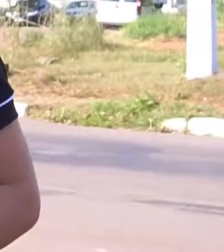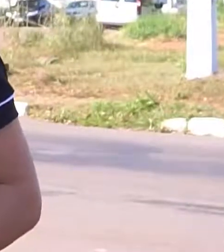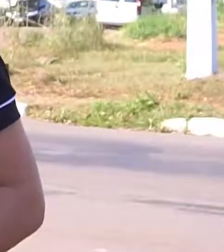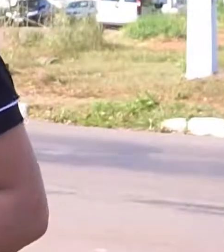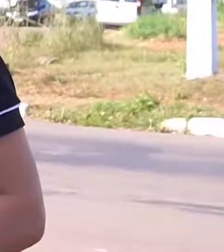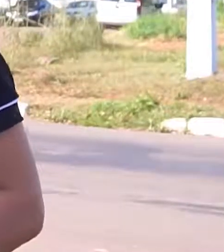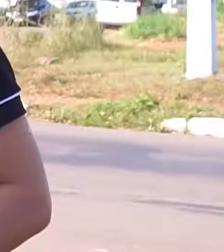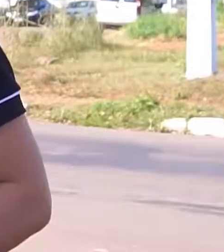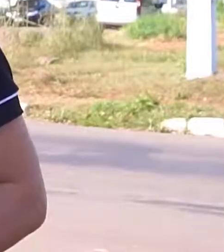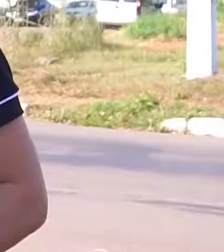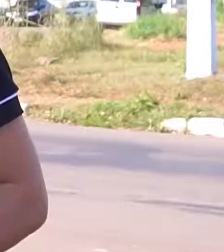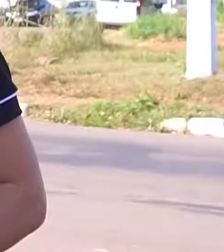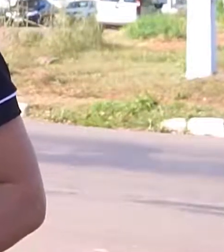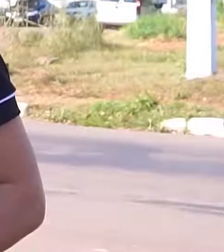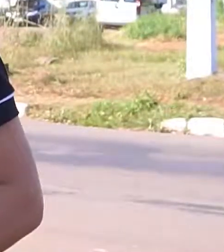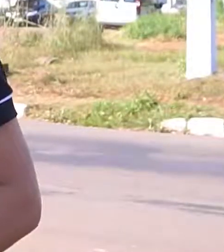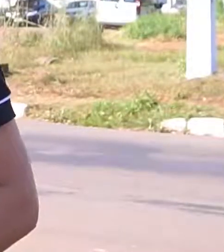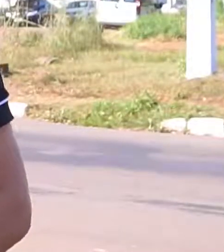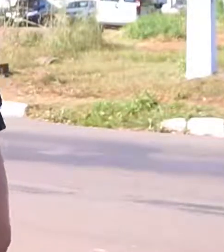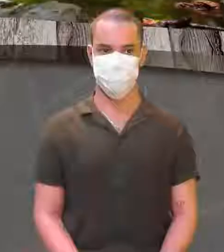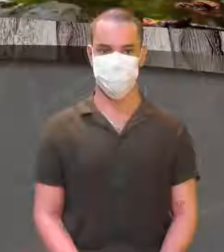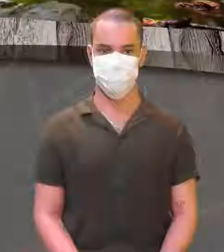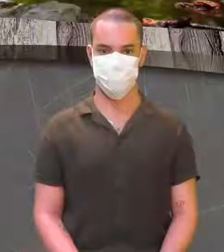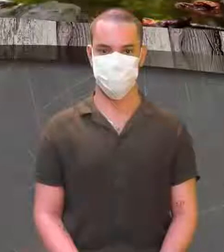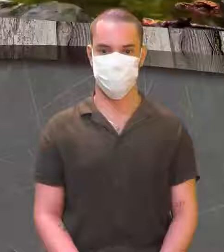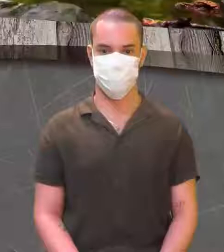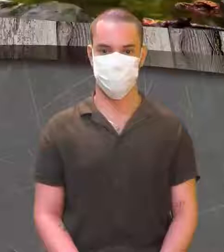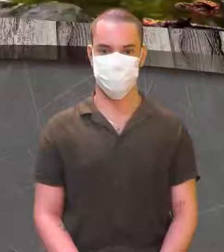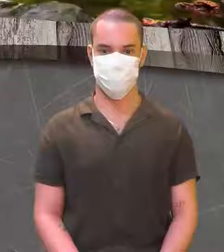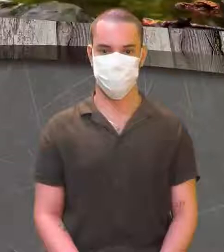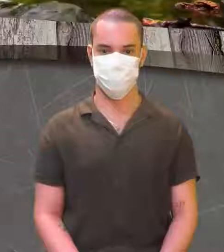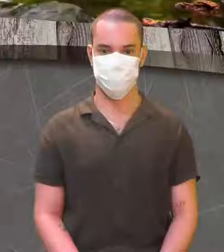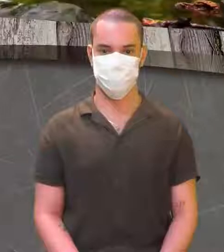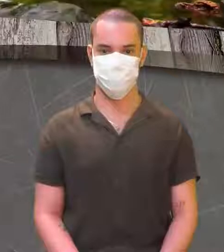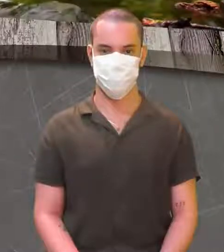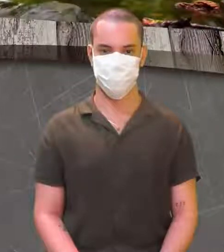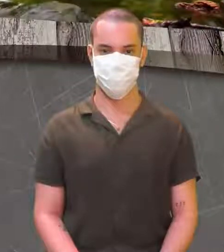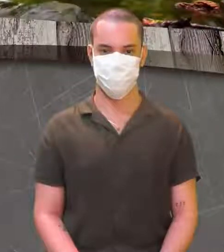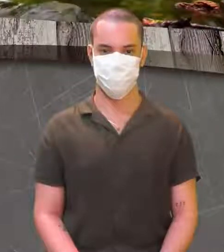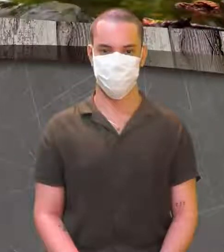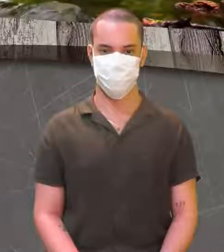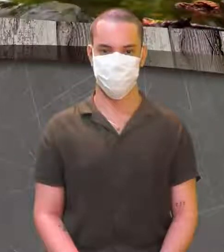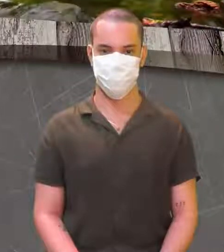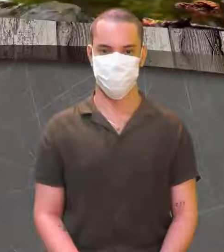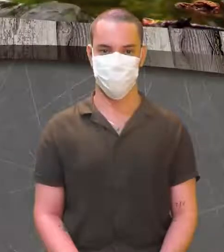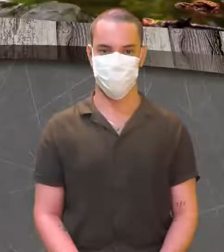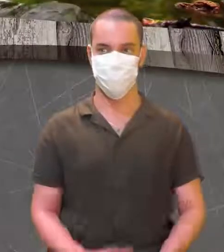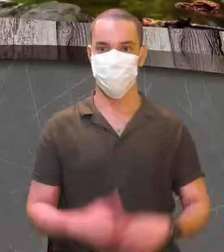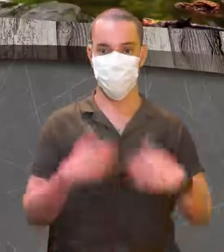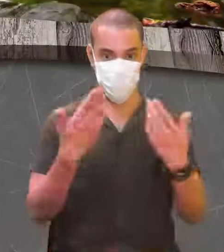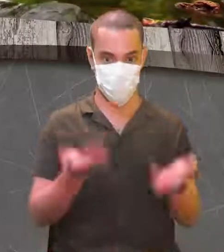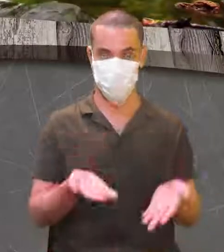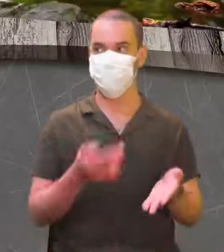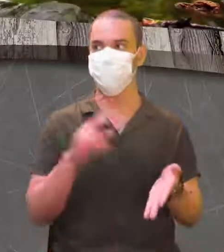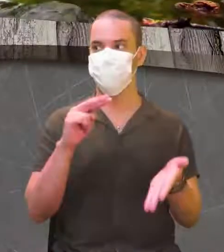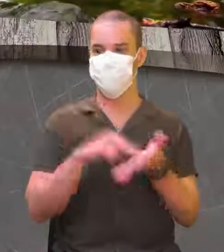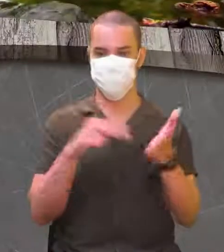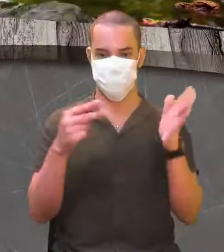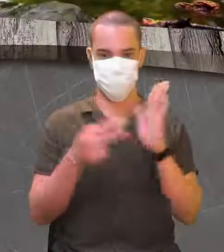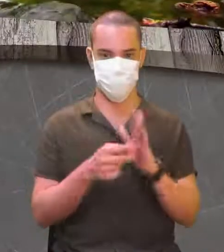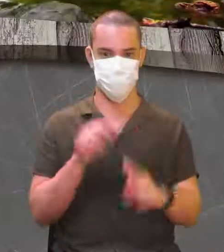mais explicações em sala de aula. Menino, contado de amigo. E é isso aí, galera. Olha